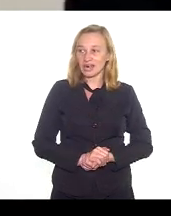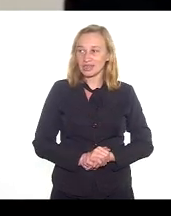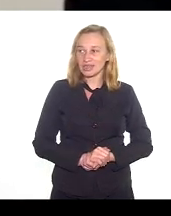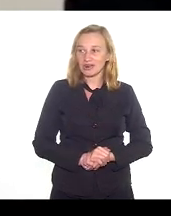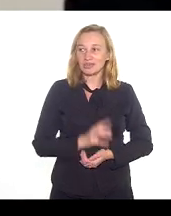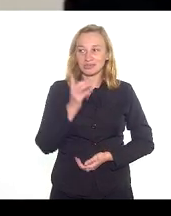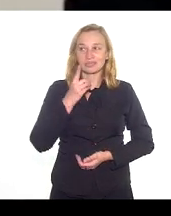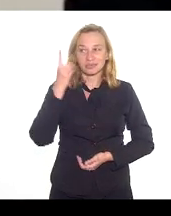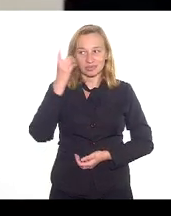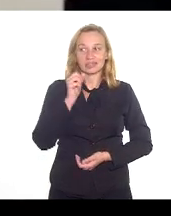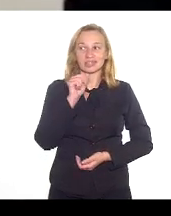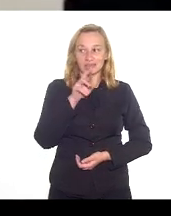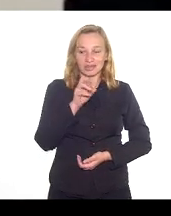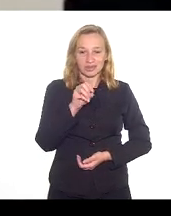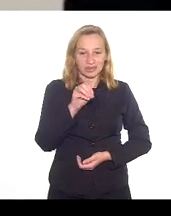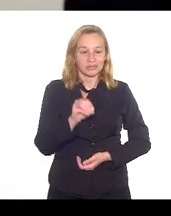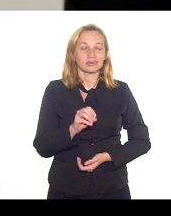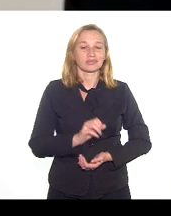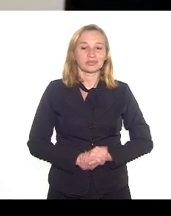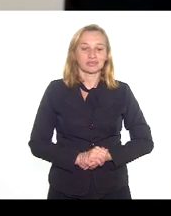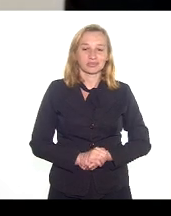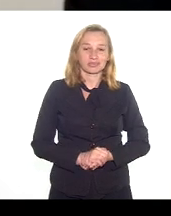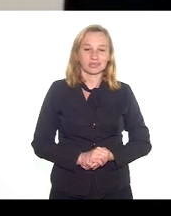Deputado Rodrigo Bacelar.